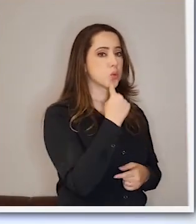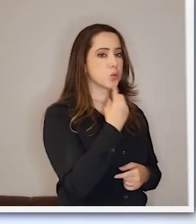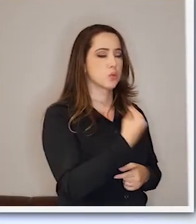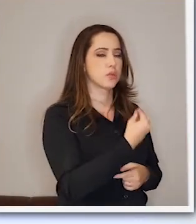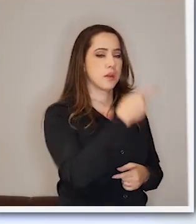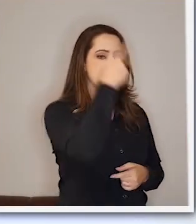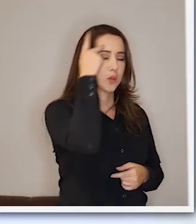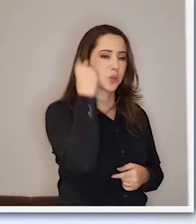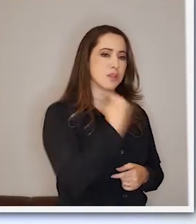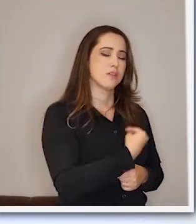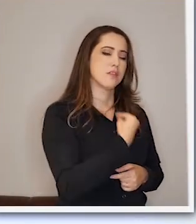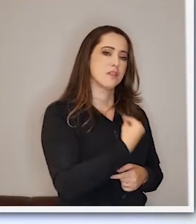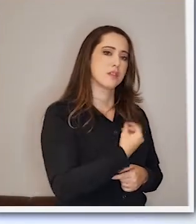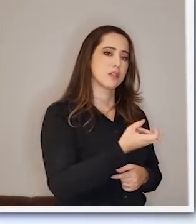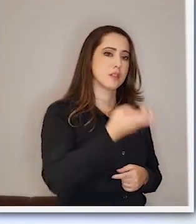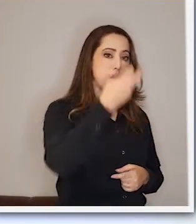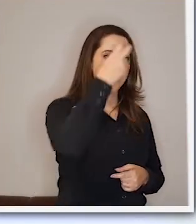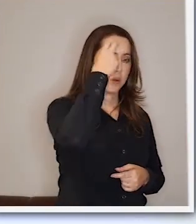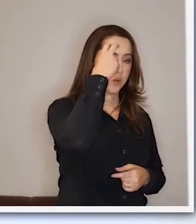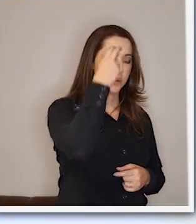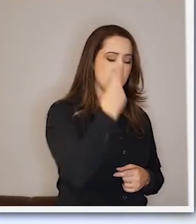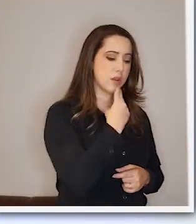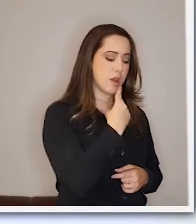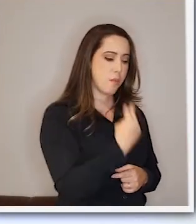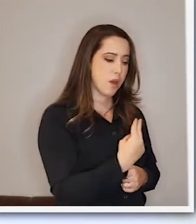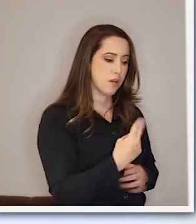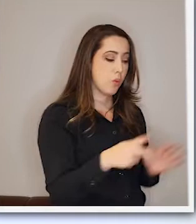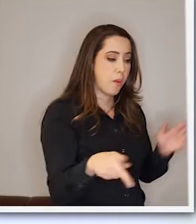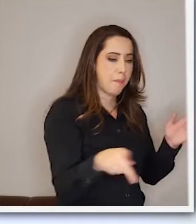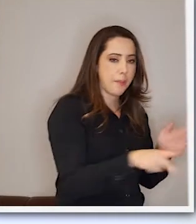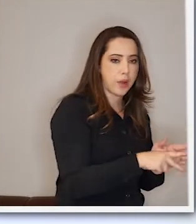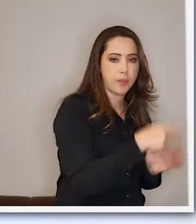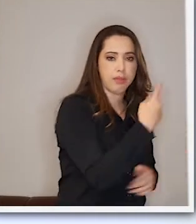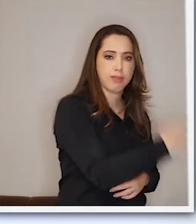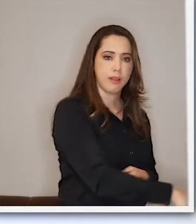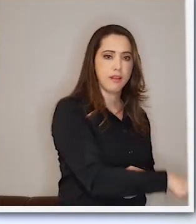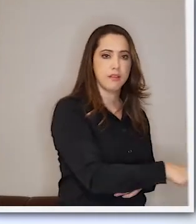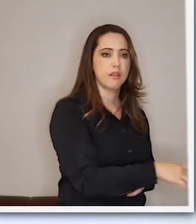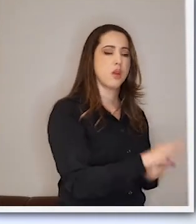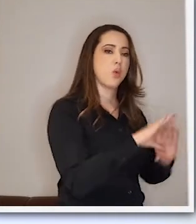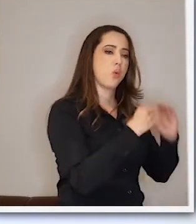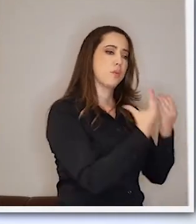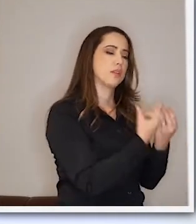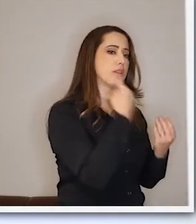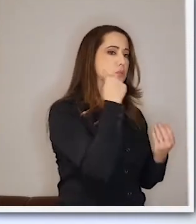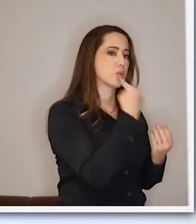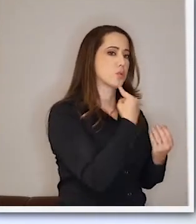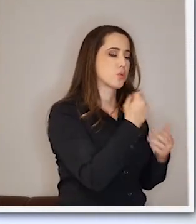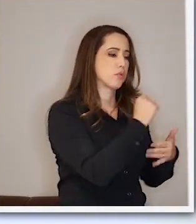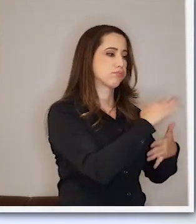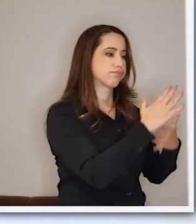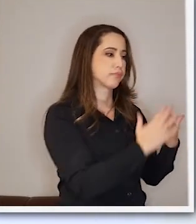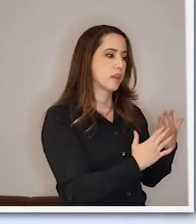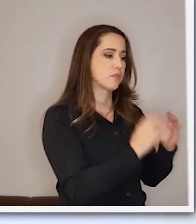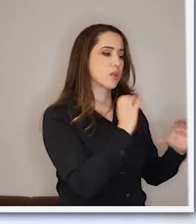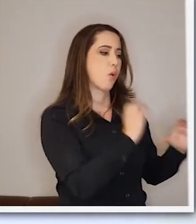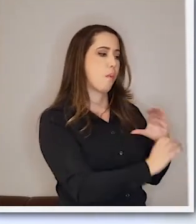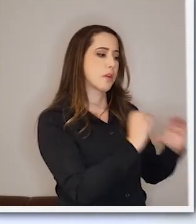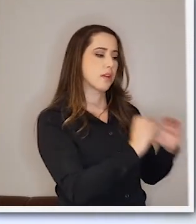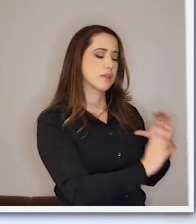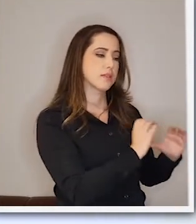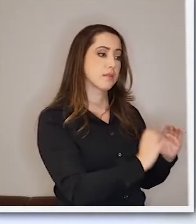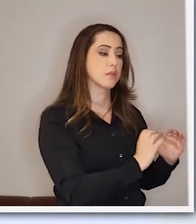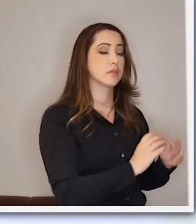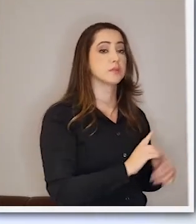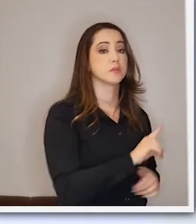Qual é a diferença? O surdo é aquele sujeito que vivencia uma cultura e uma língua próprias. A cultura